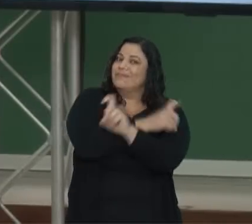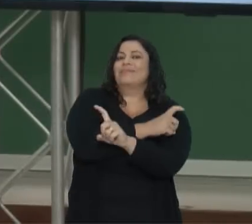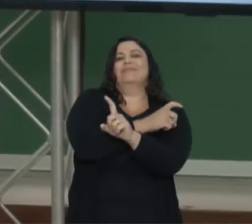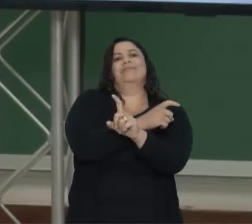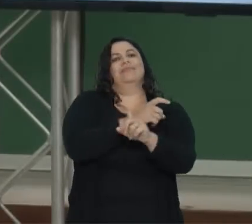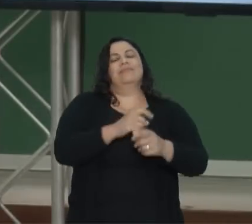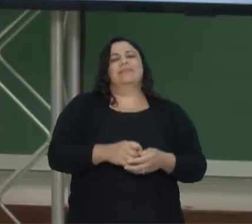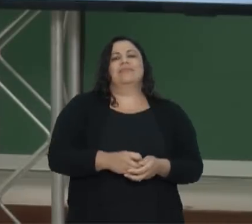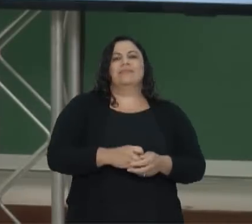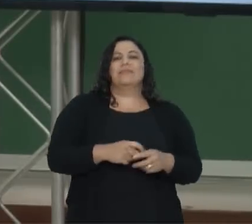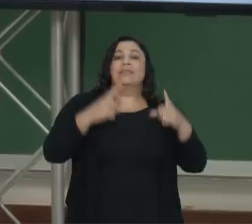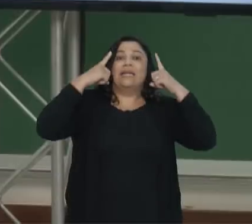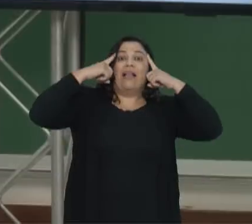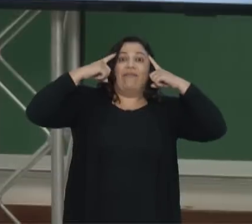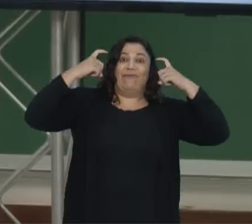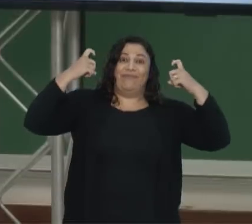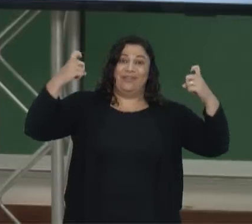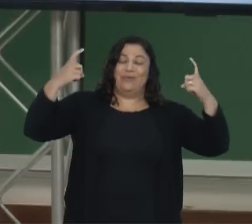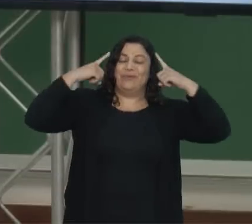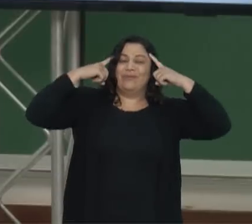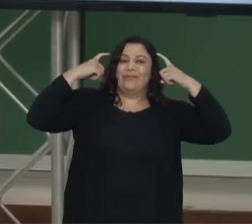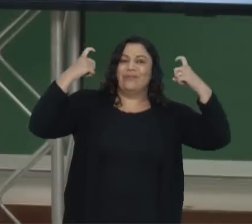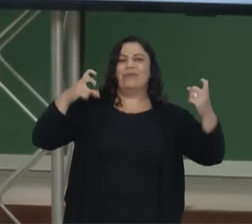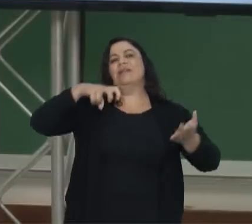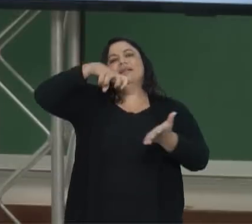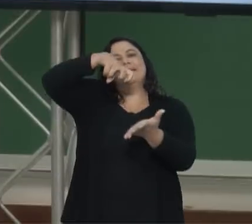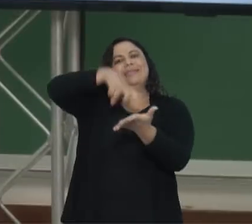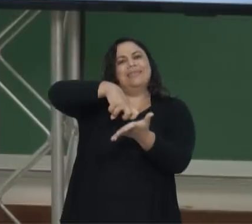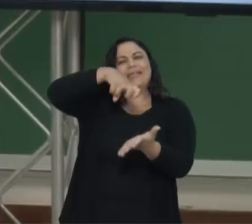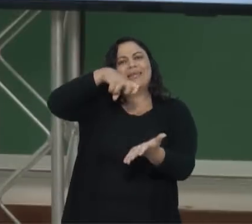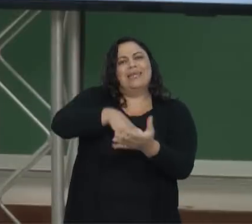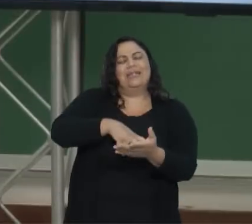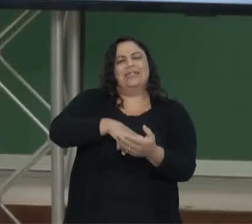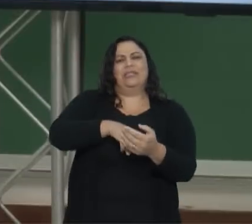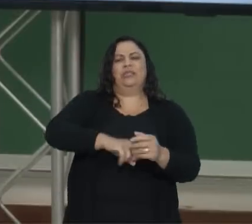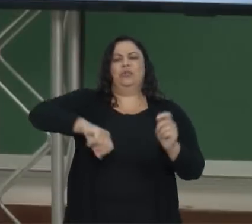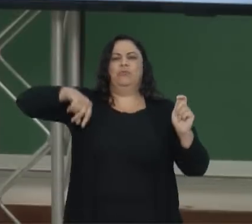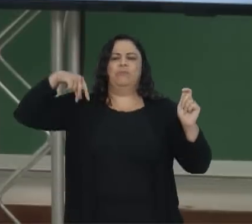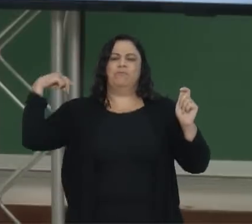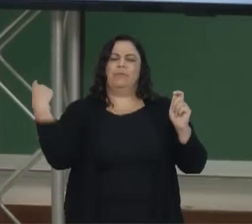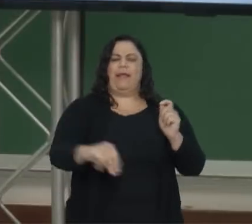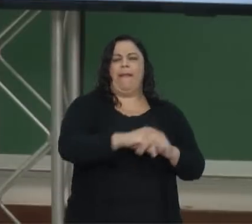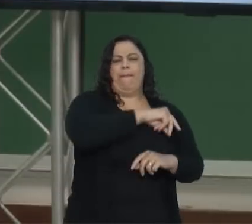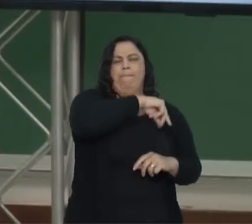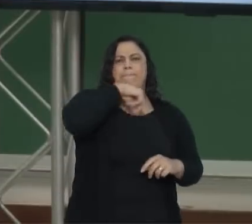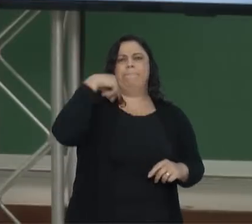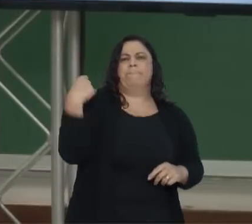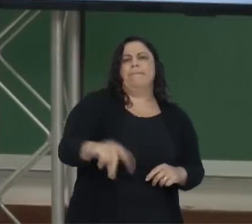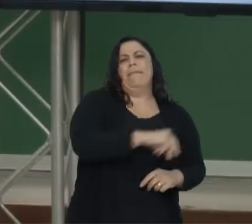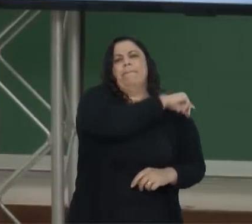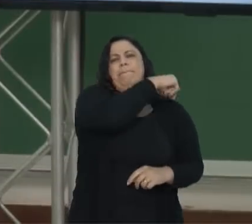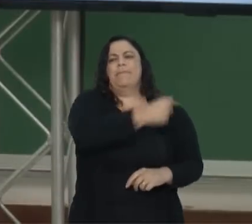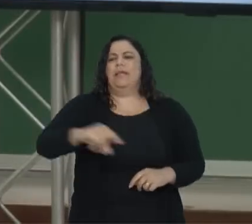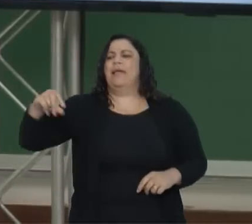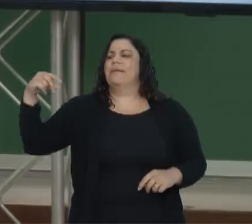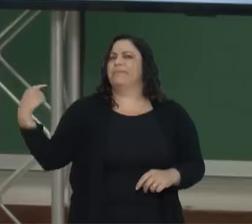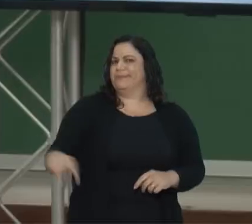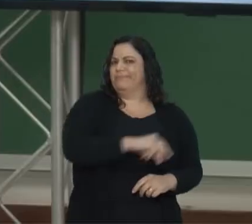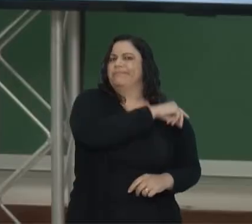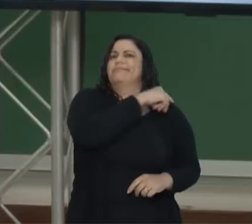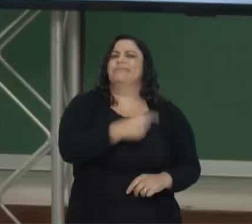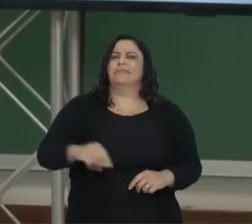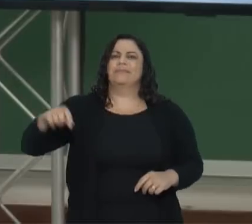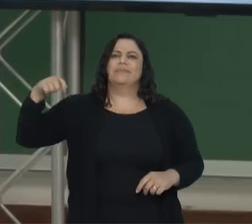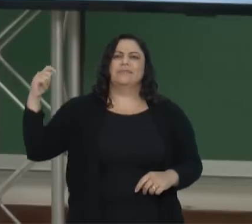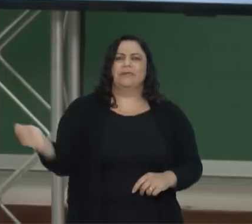precárias. Violência, castigos, eles eram açoitados, eram presos, né? Maus tratos também